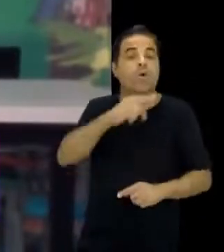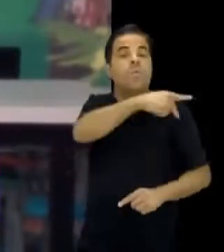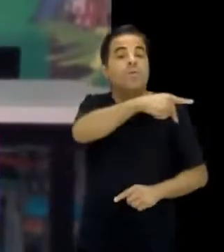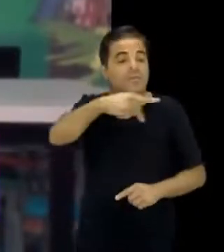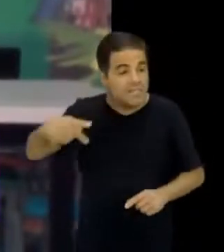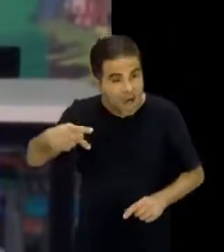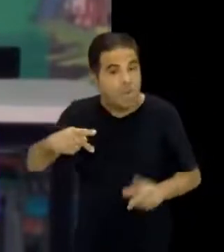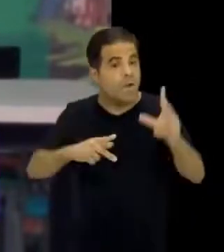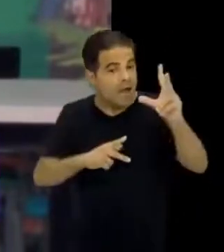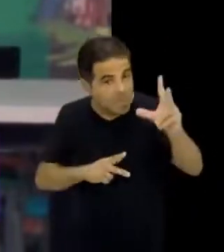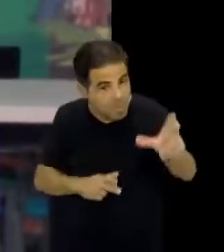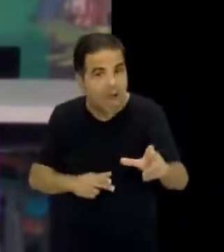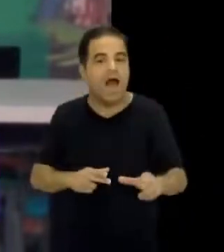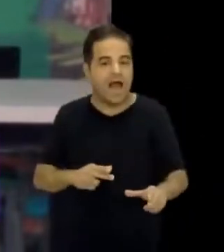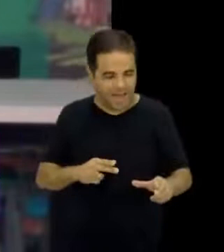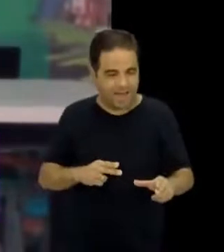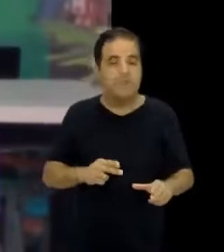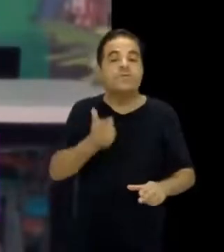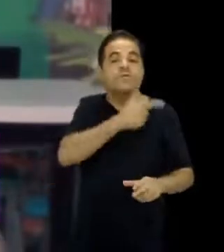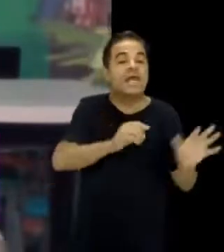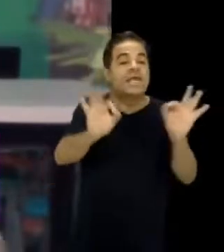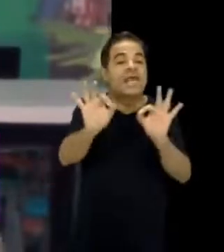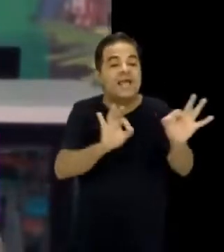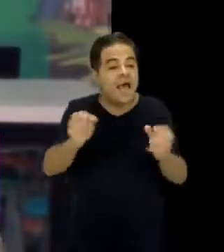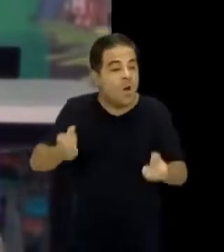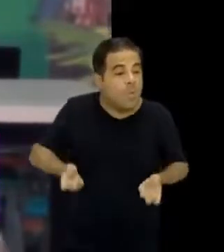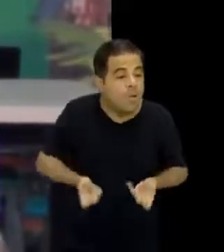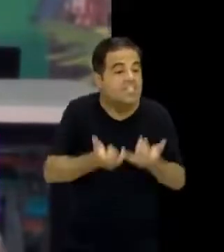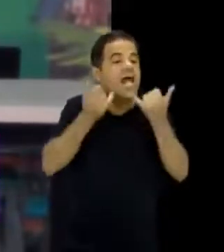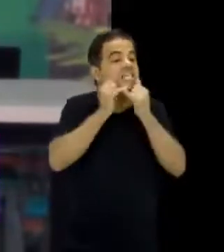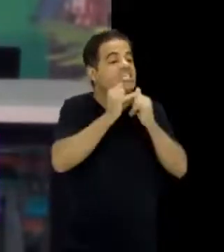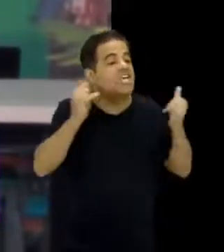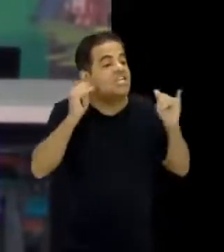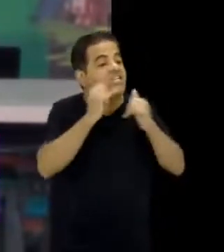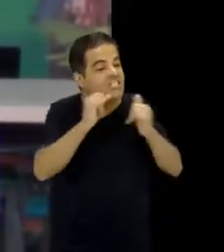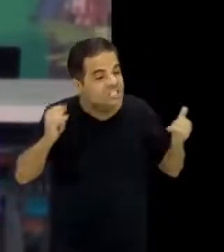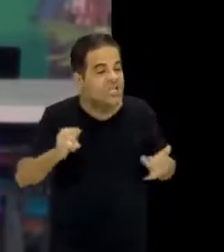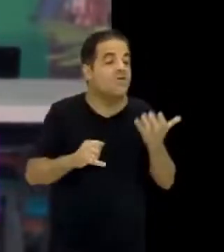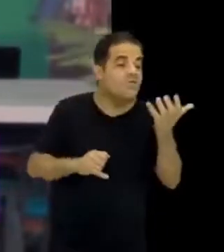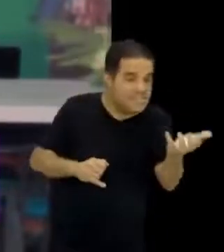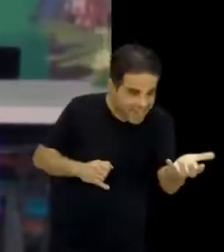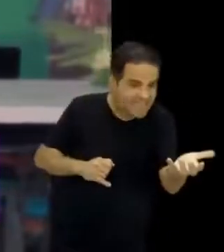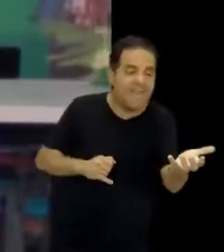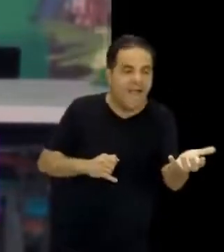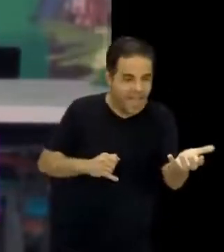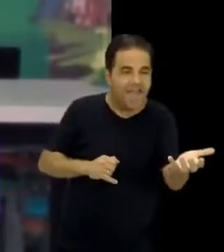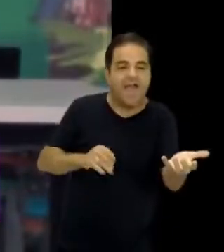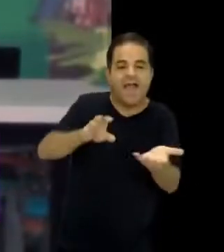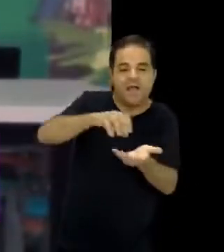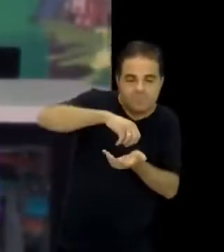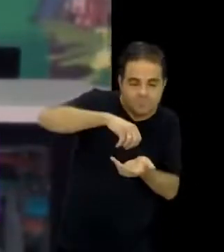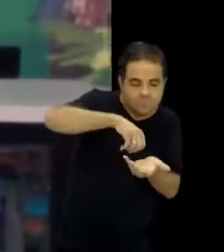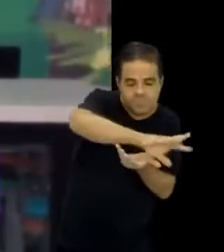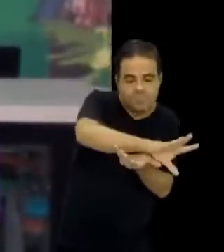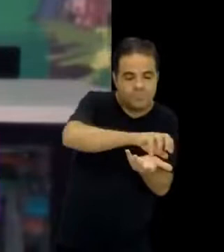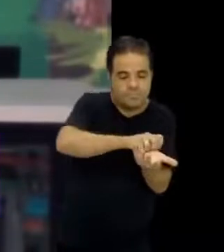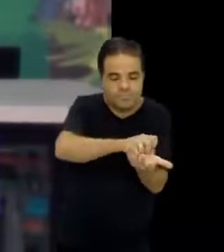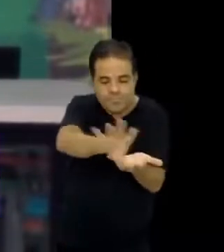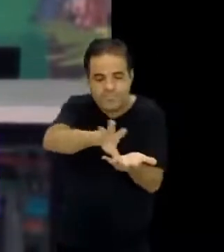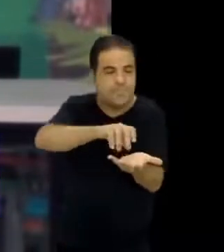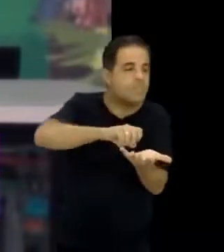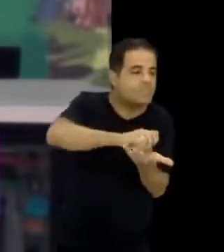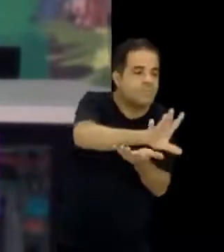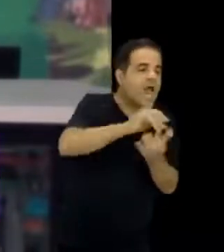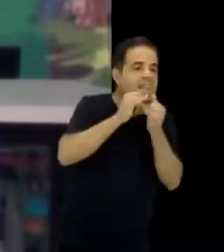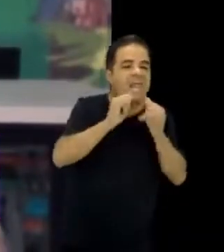nosso circuito. Você consegue ajustar a quantidade de energia que você quer passar no seu circuito